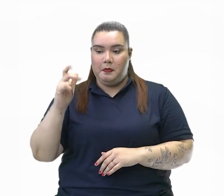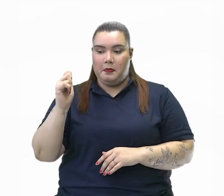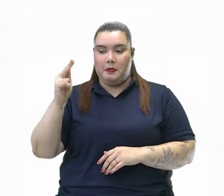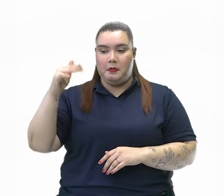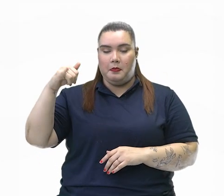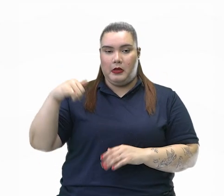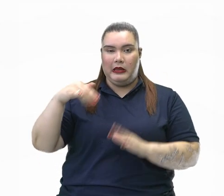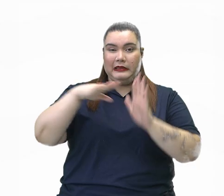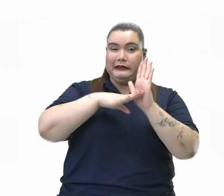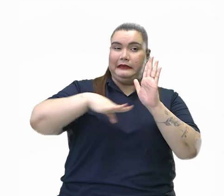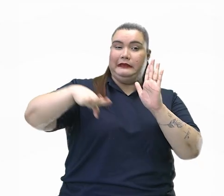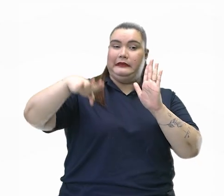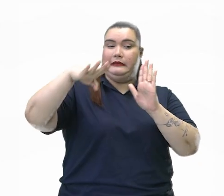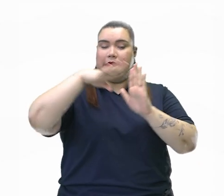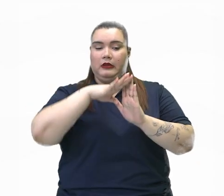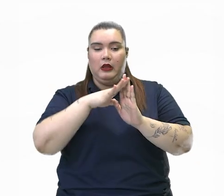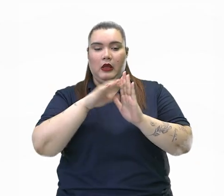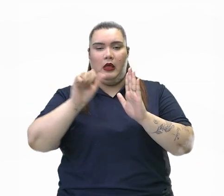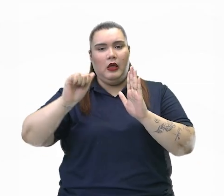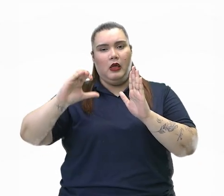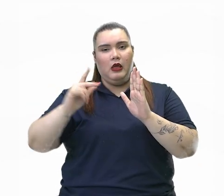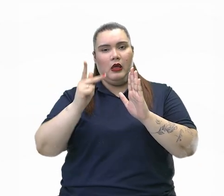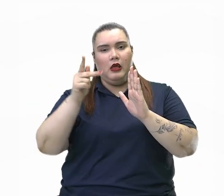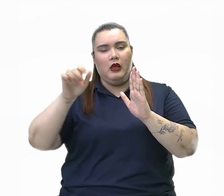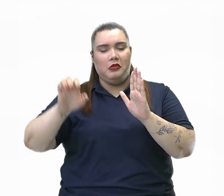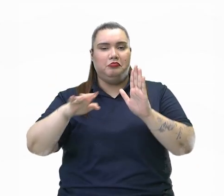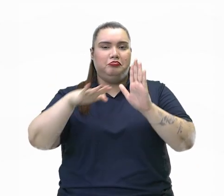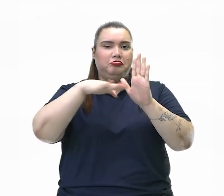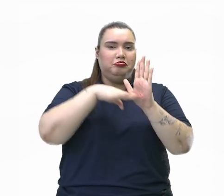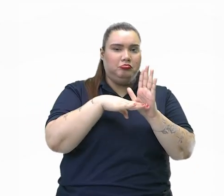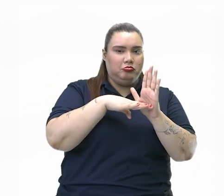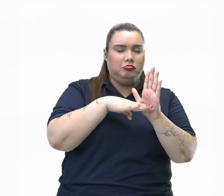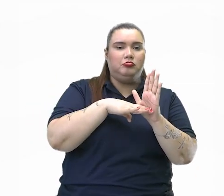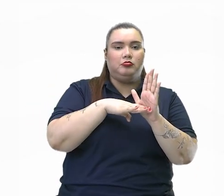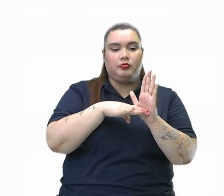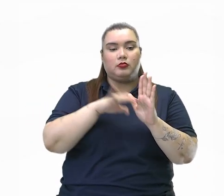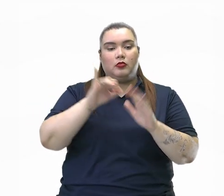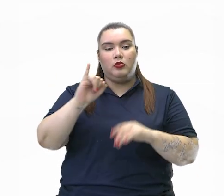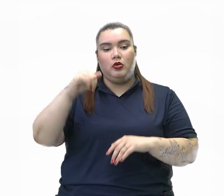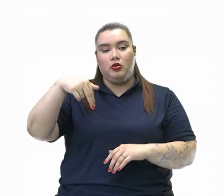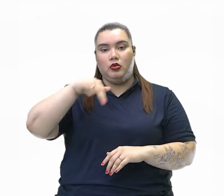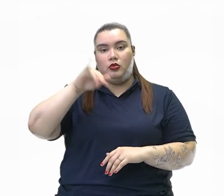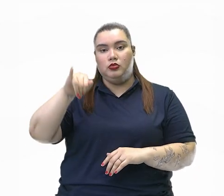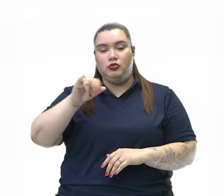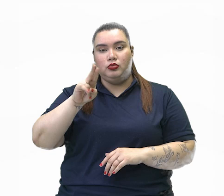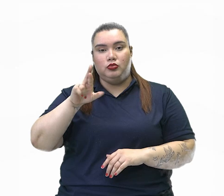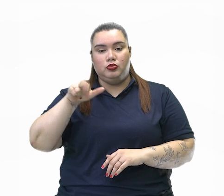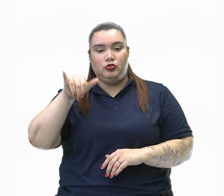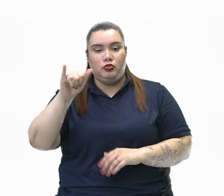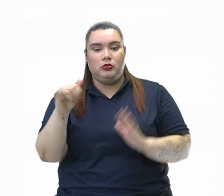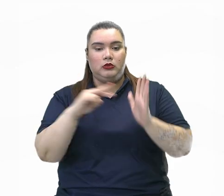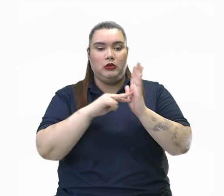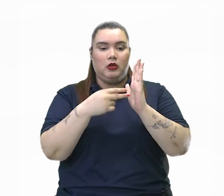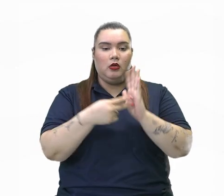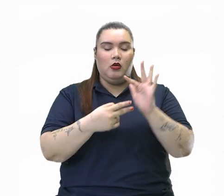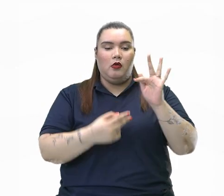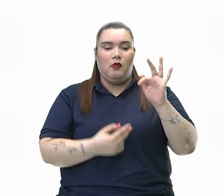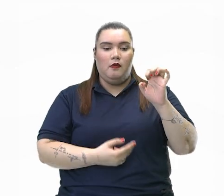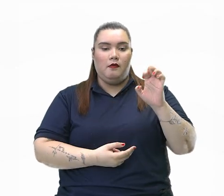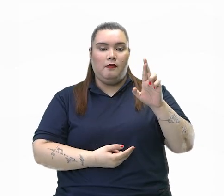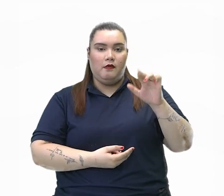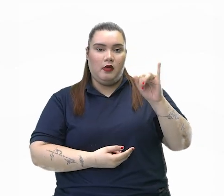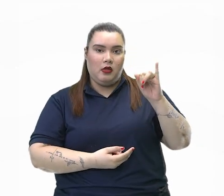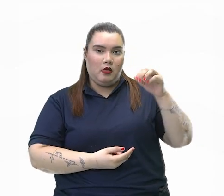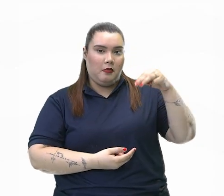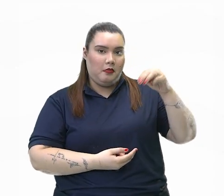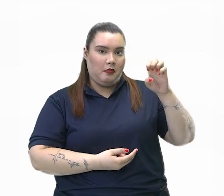do que ache. Injury, então, está relacionada, ela faz parte desse contexto, significa ferimento, machucado,